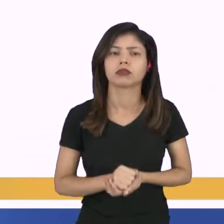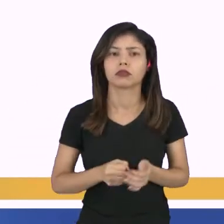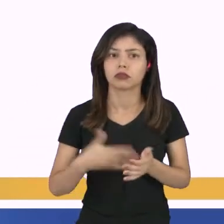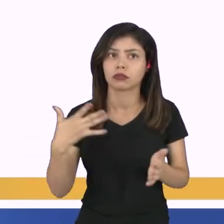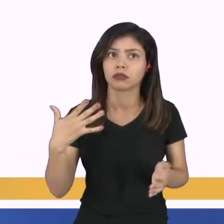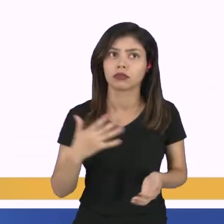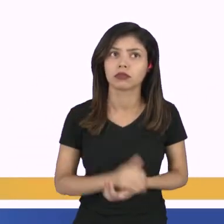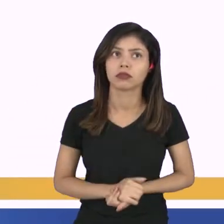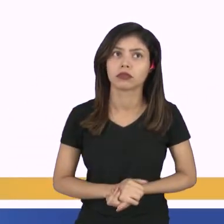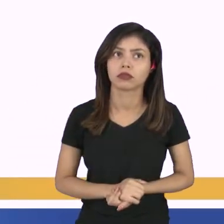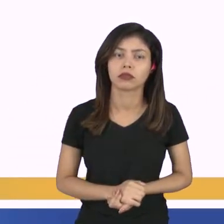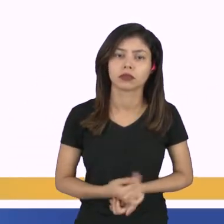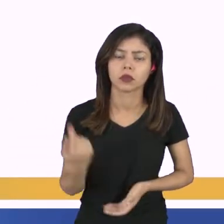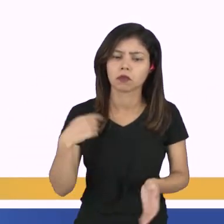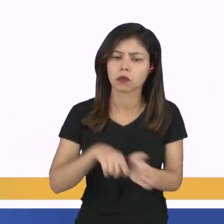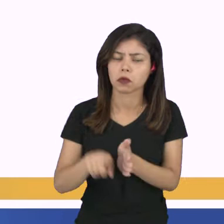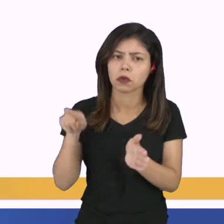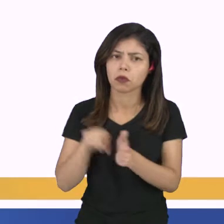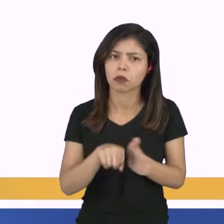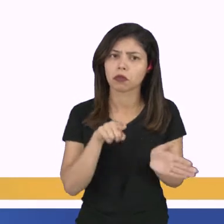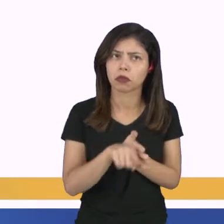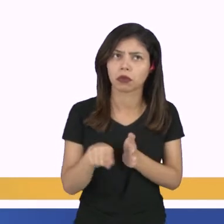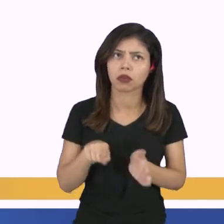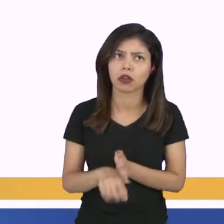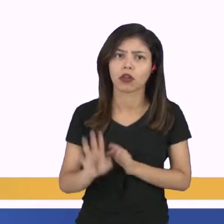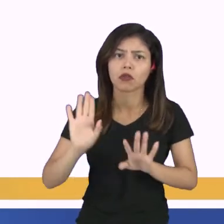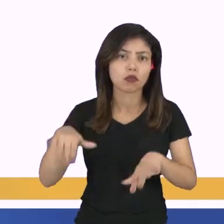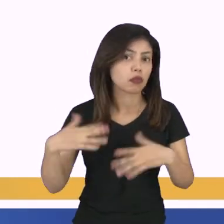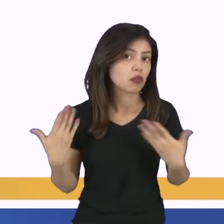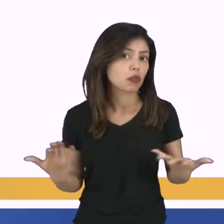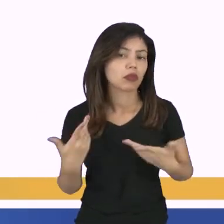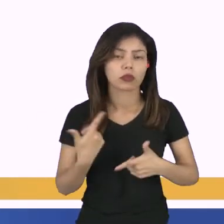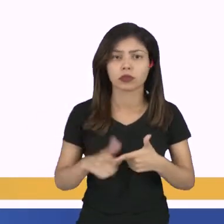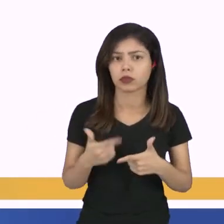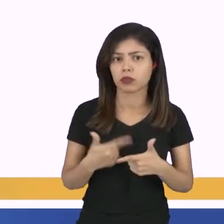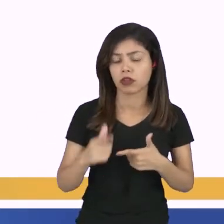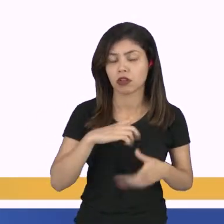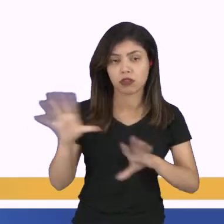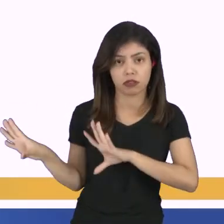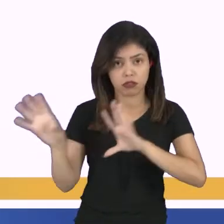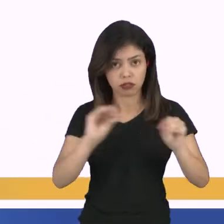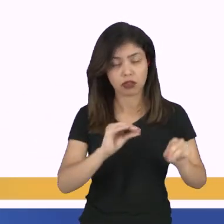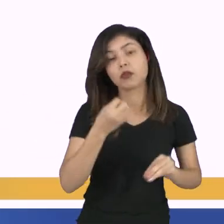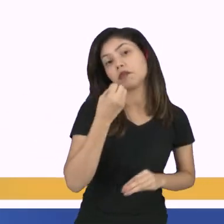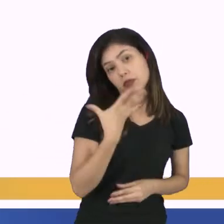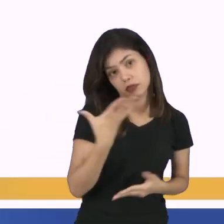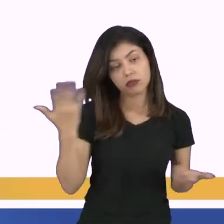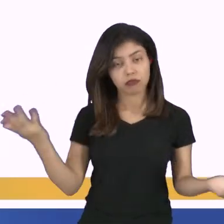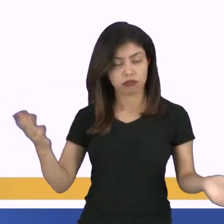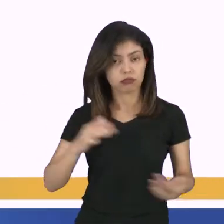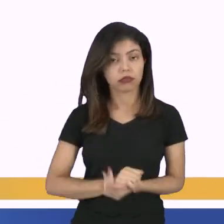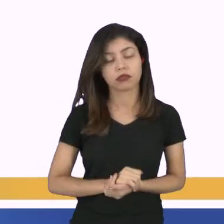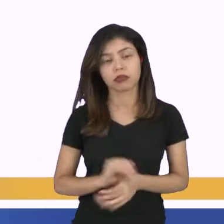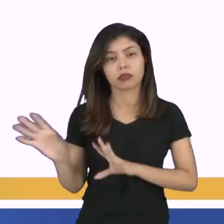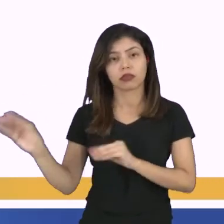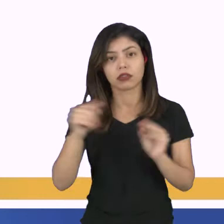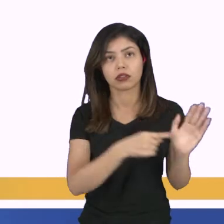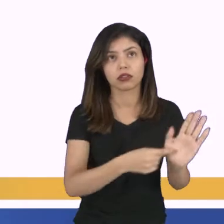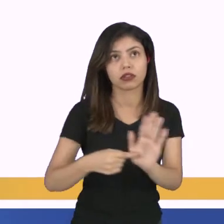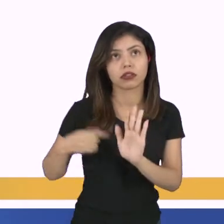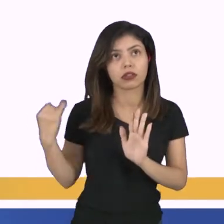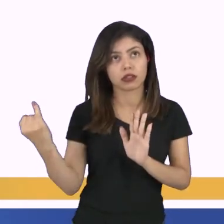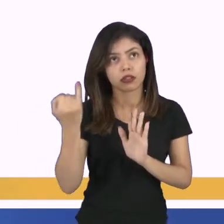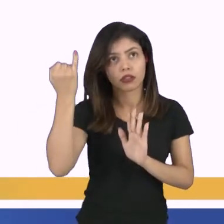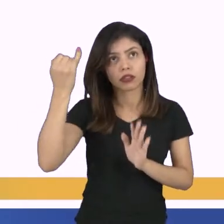tão questionados? Quais são os prejuízos que eles trazem, quais são os benefícios? E eu trago aqui para vocês o